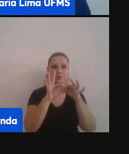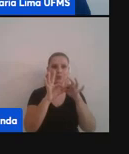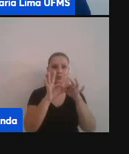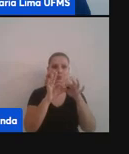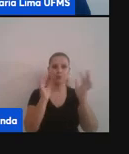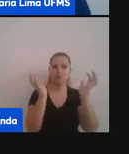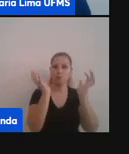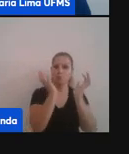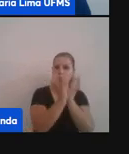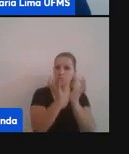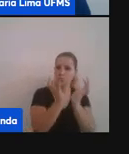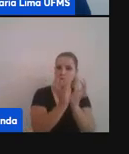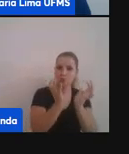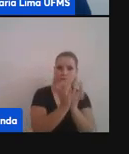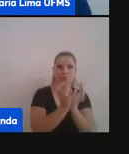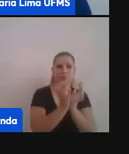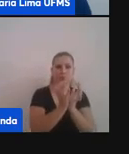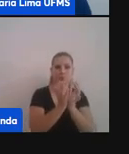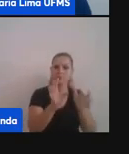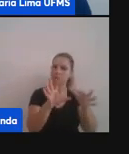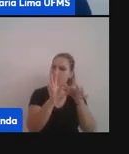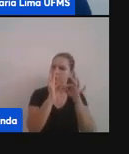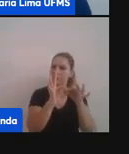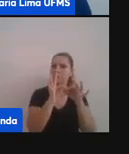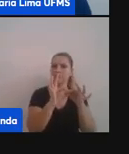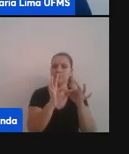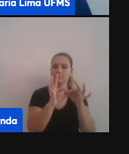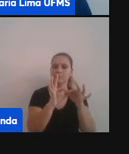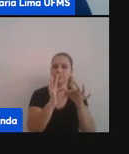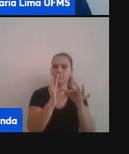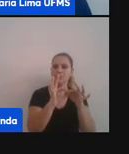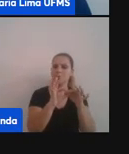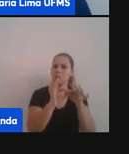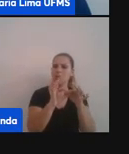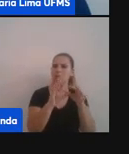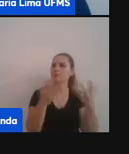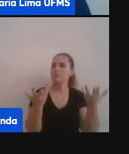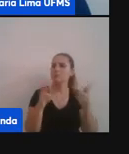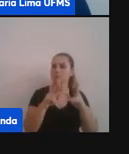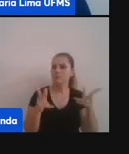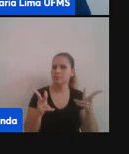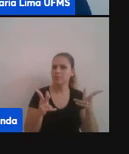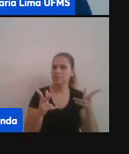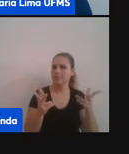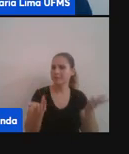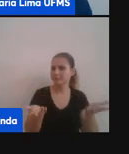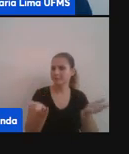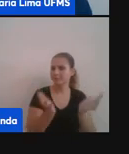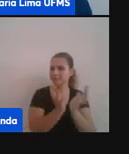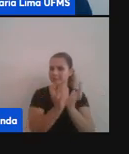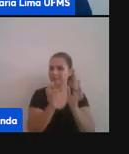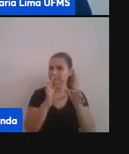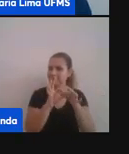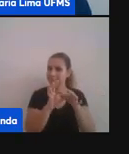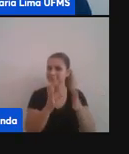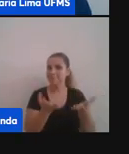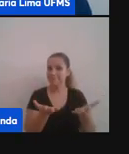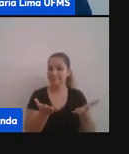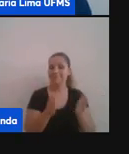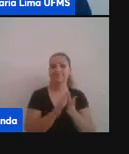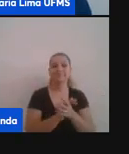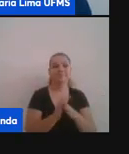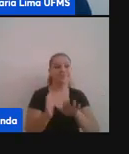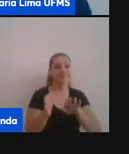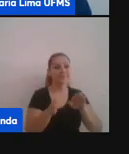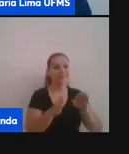equipe. Mas qual a diferença? Vamos discutir isso? E aí,